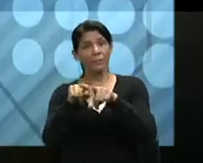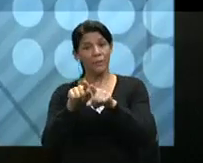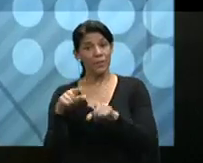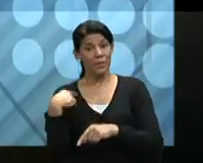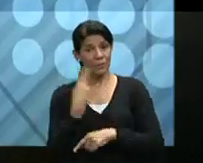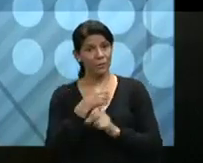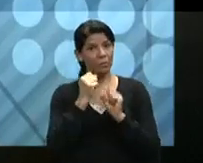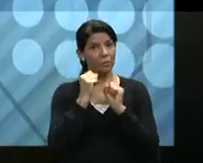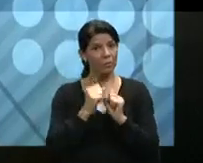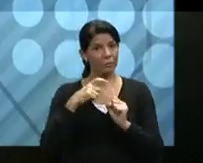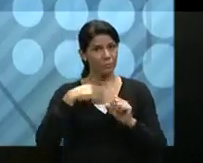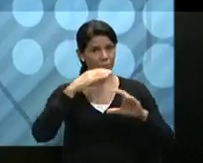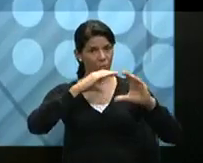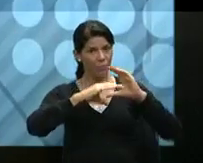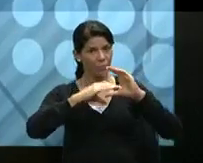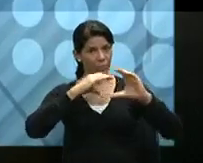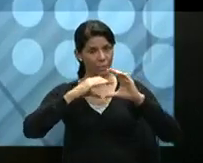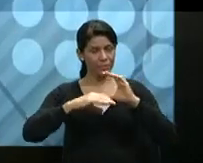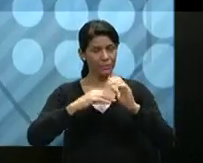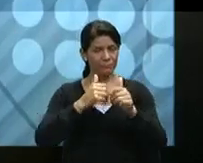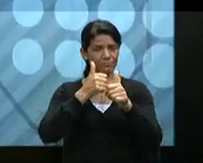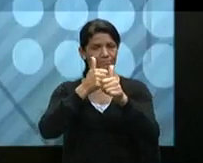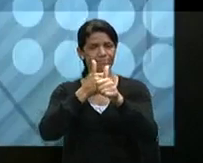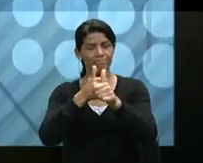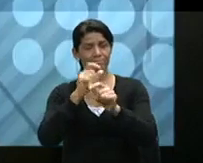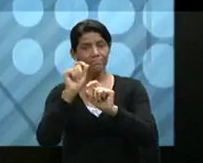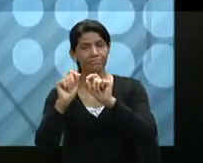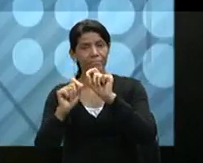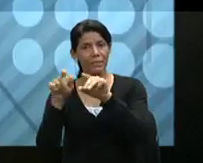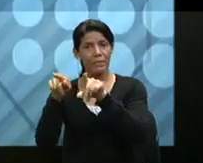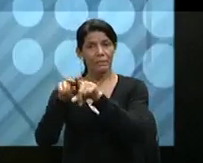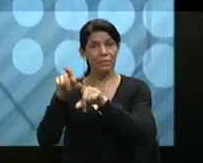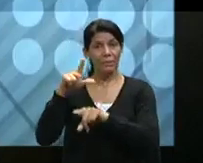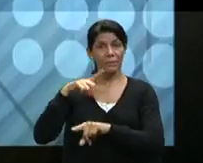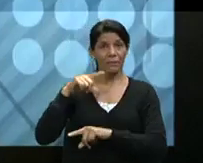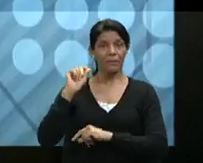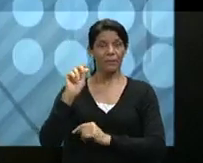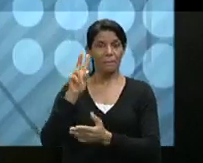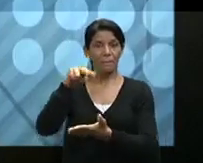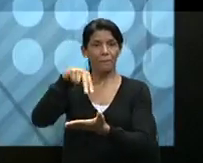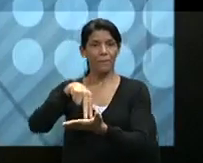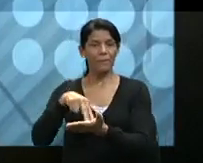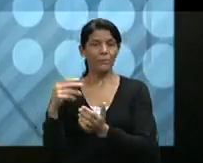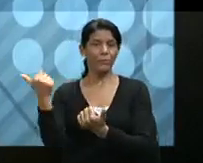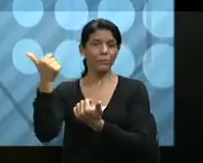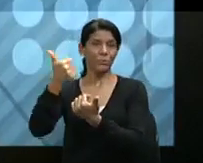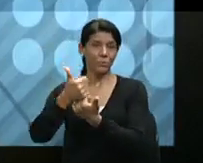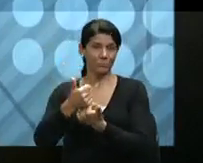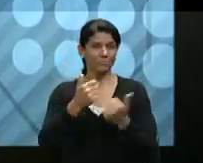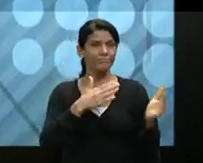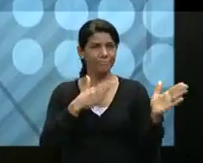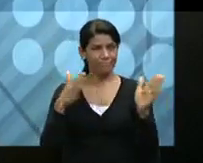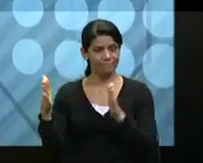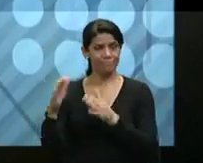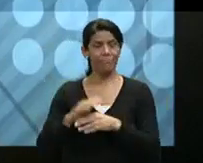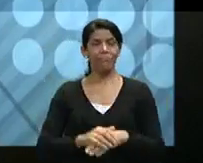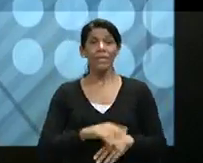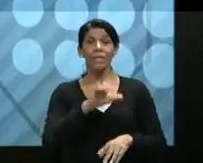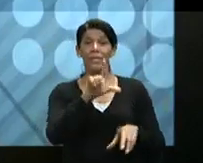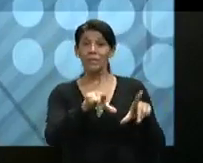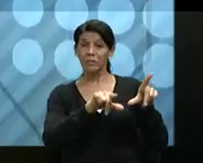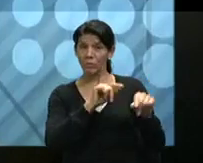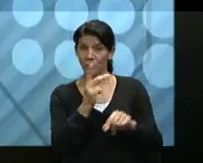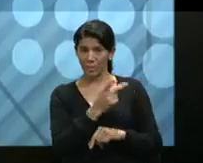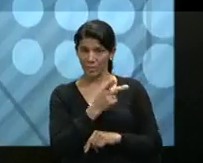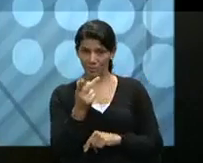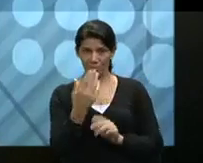podemos estabelecer uma comunicação mais próxima, assim como nós teremos também a participação dos tutores nesse processo. Selecionei